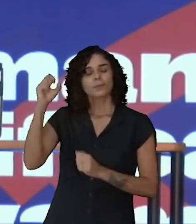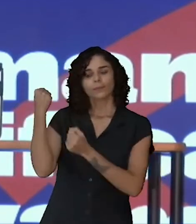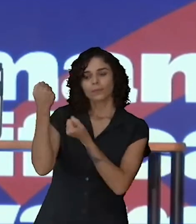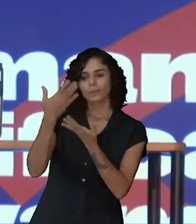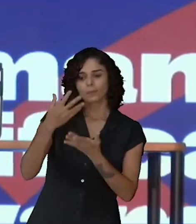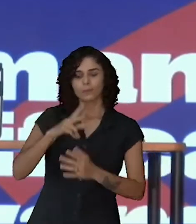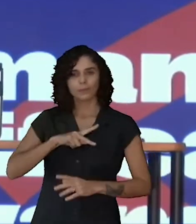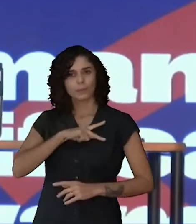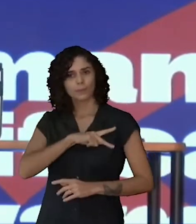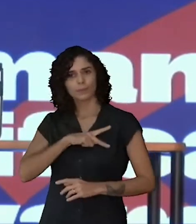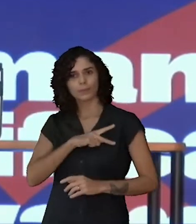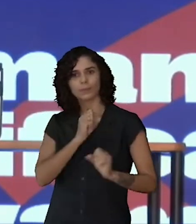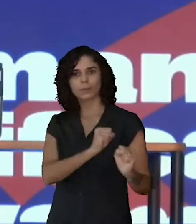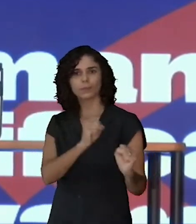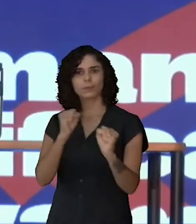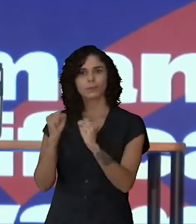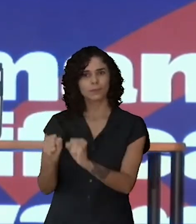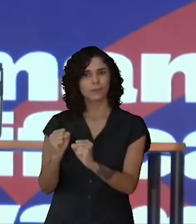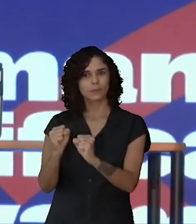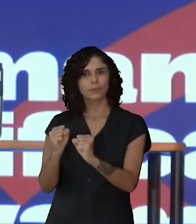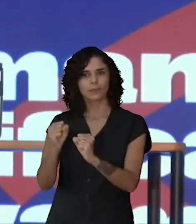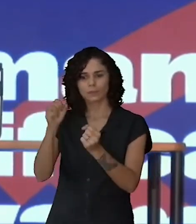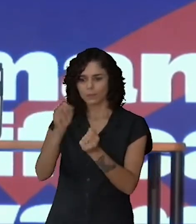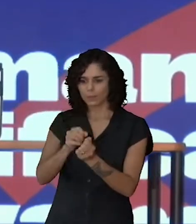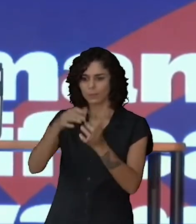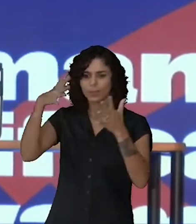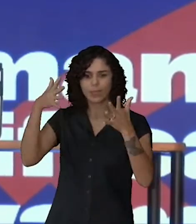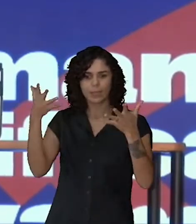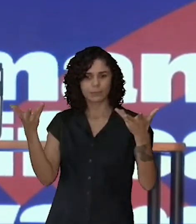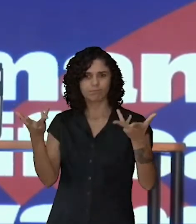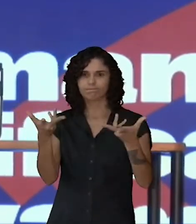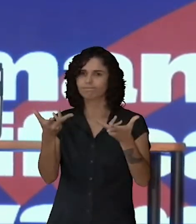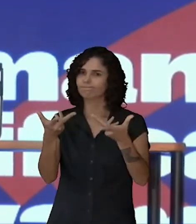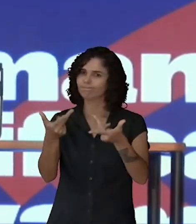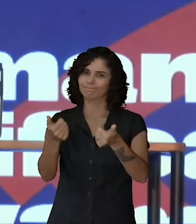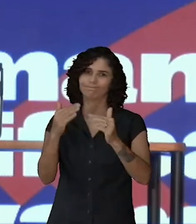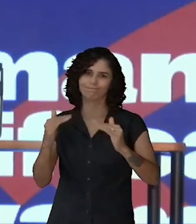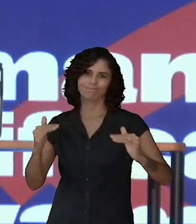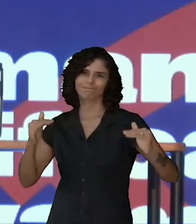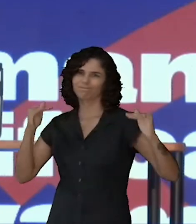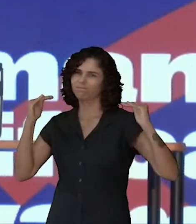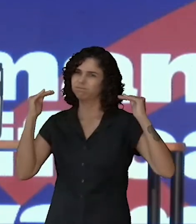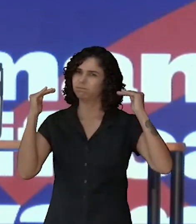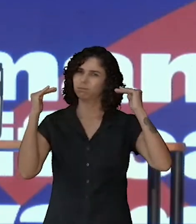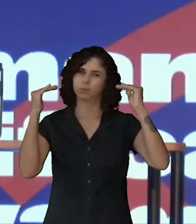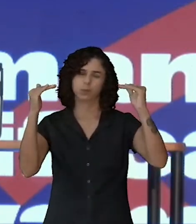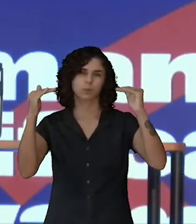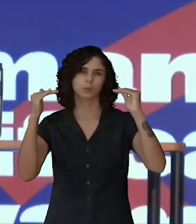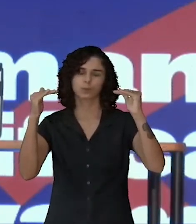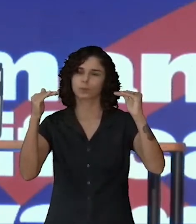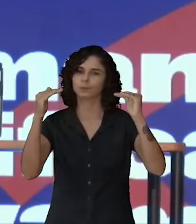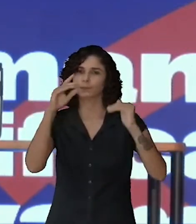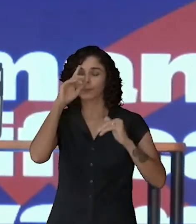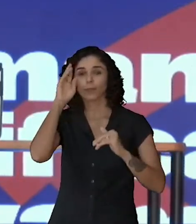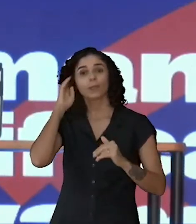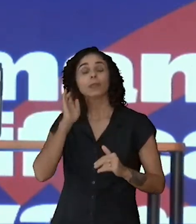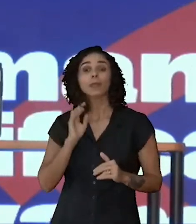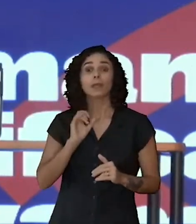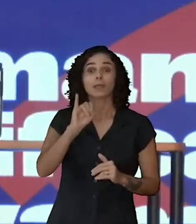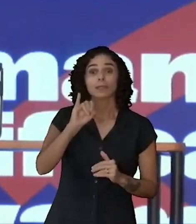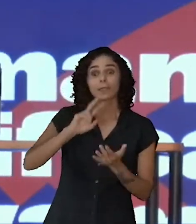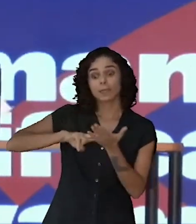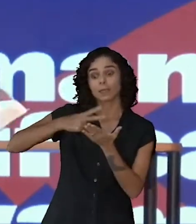Paulo o poder de realizar milagres extraordinários. E se você tem uma NVI